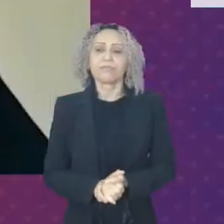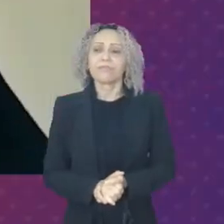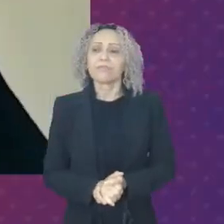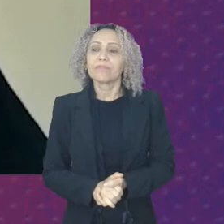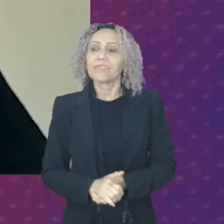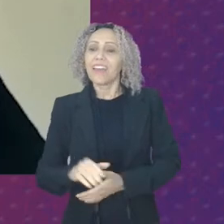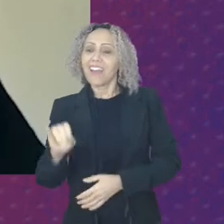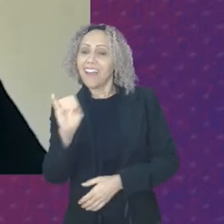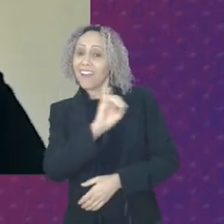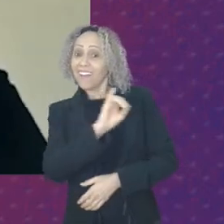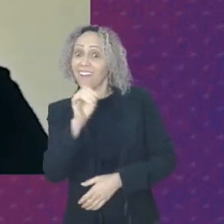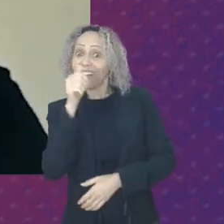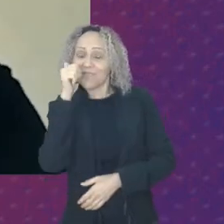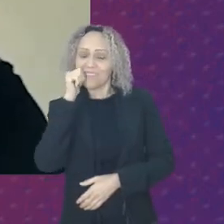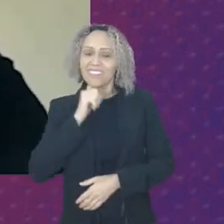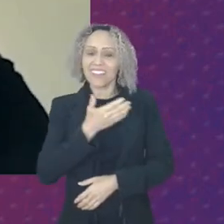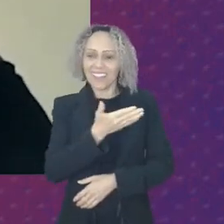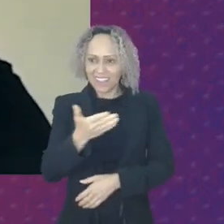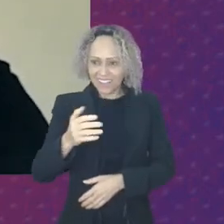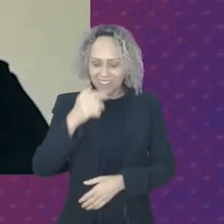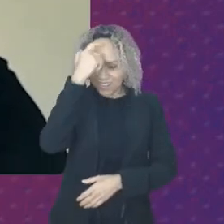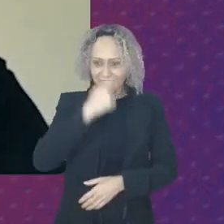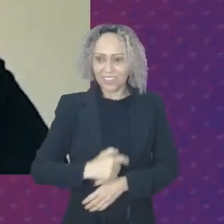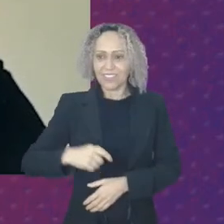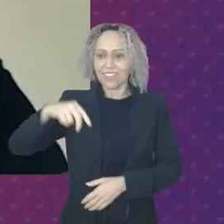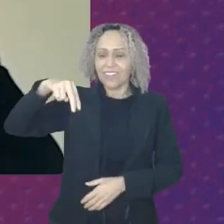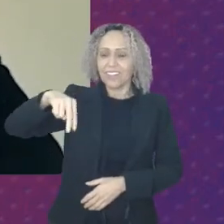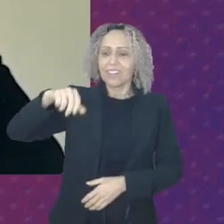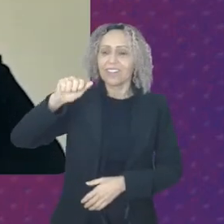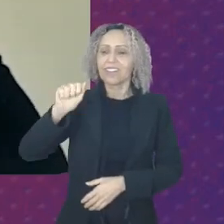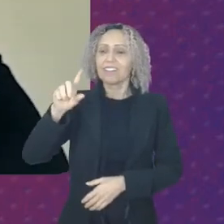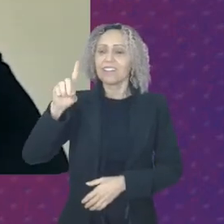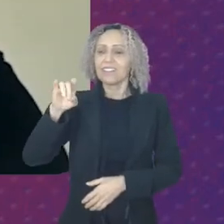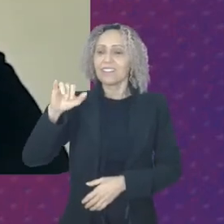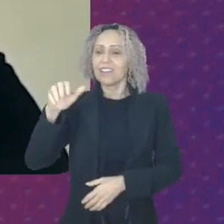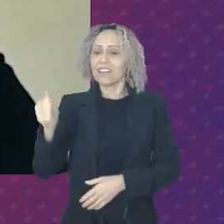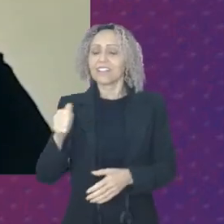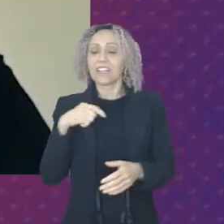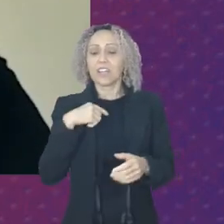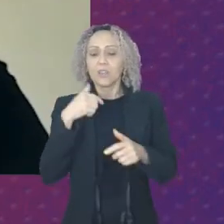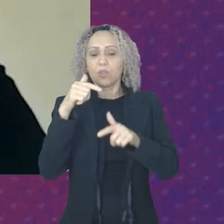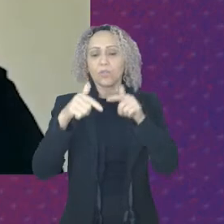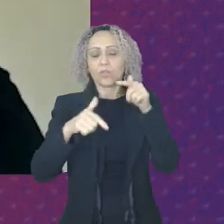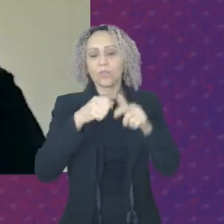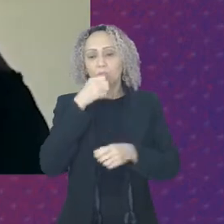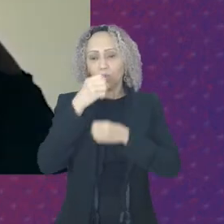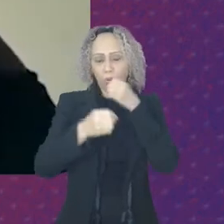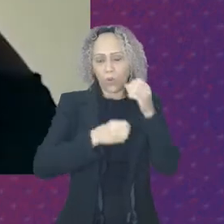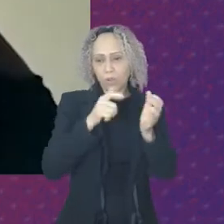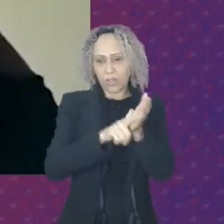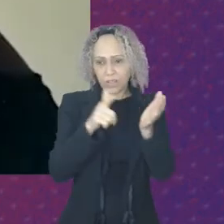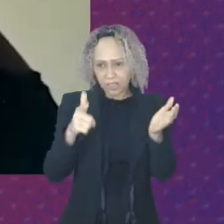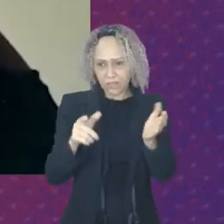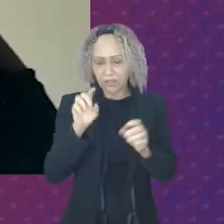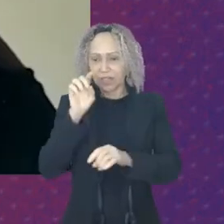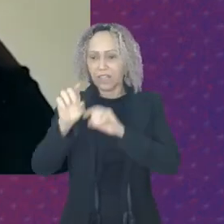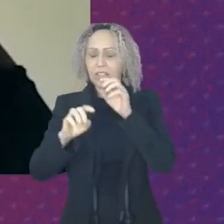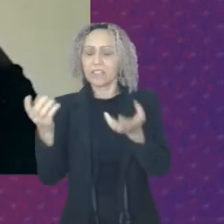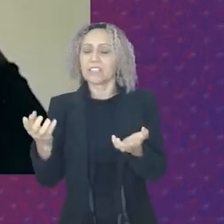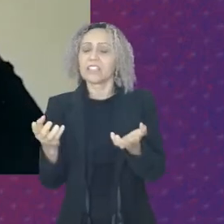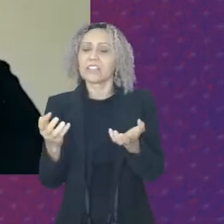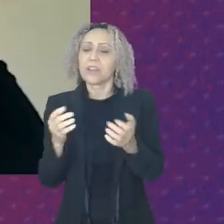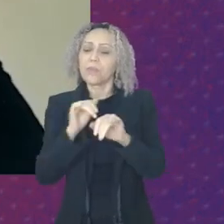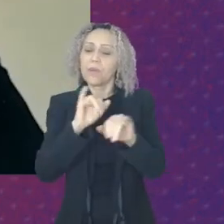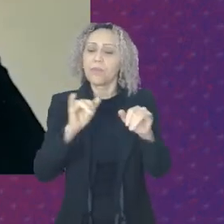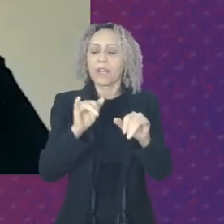Olá, mulheres. Eu sou a Nádia Garcia, jornalista, especialista em marketing político e eleitoral e